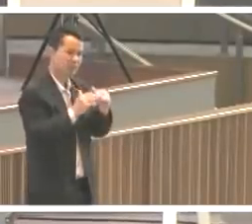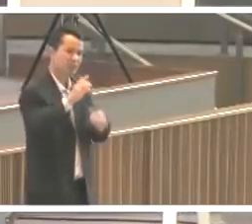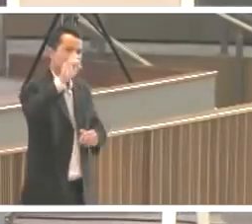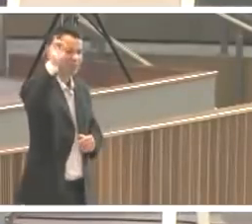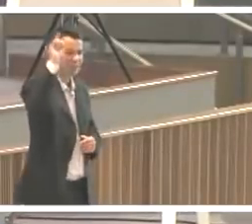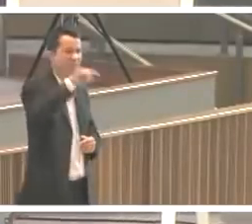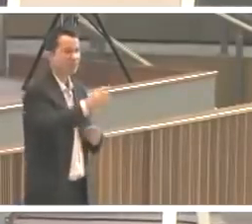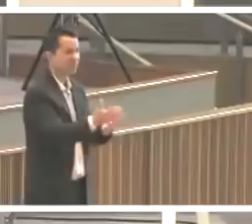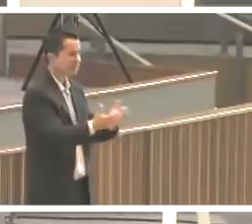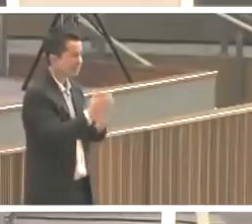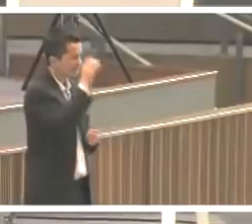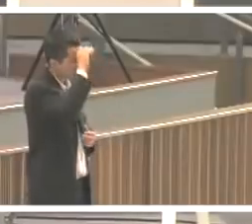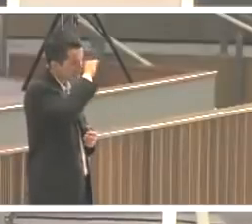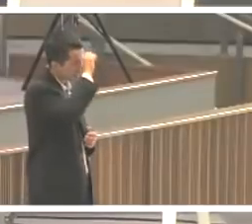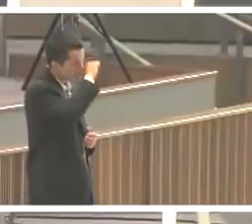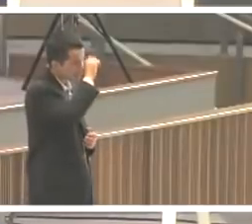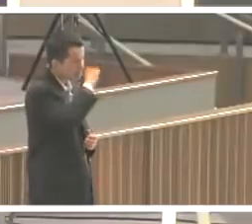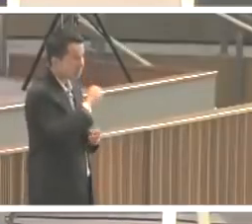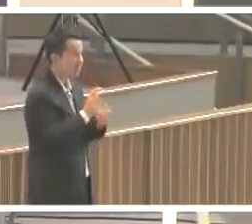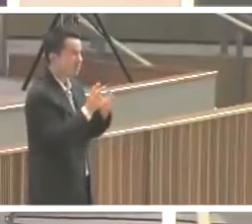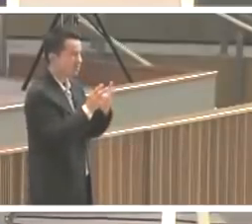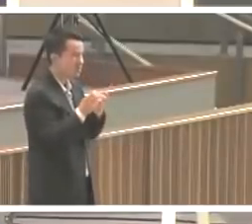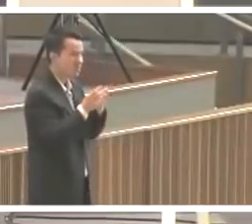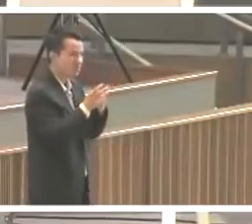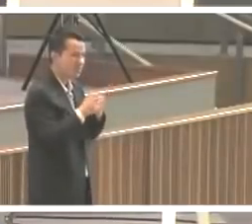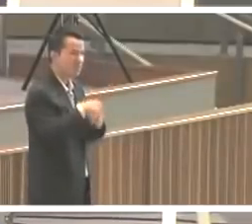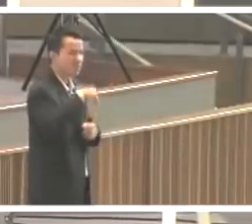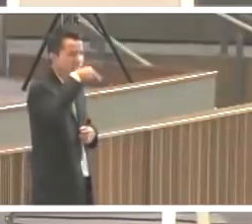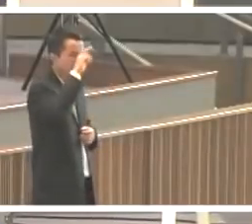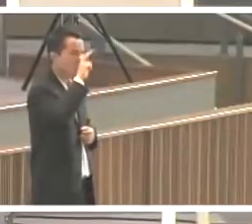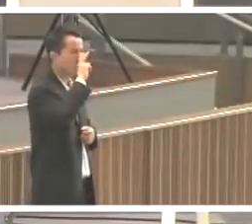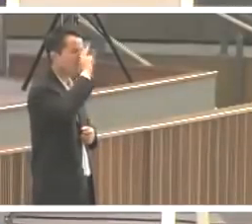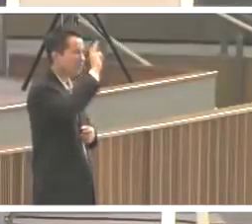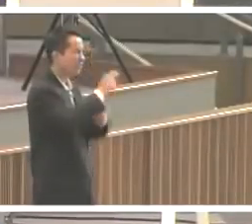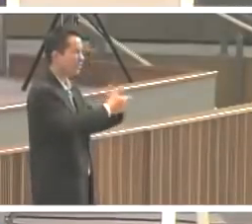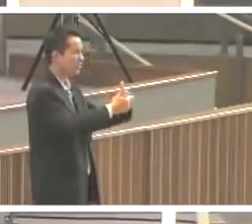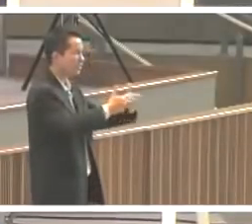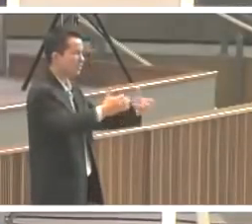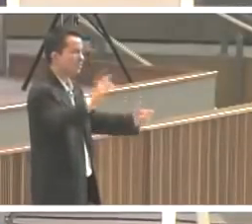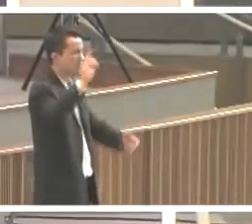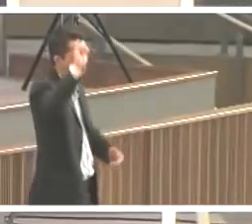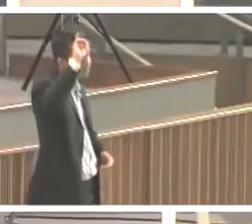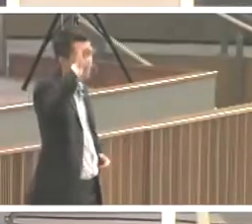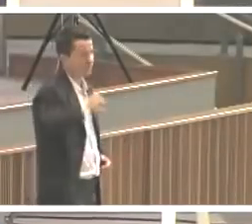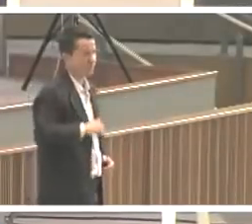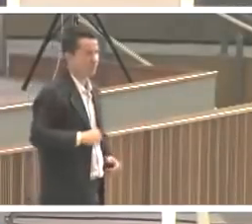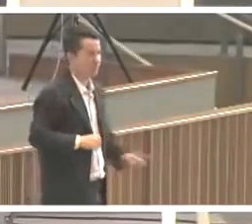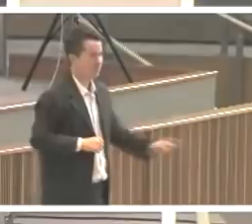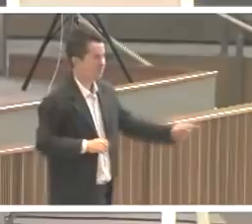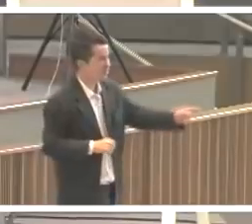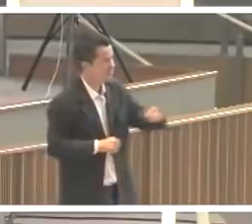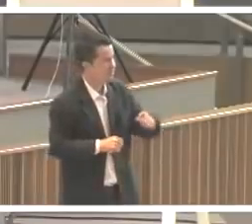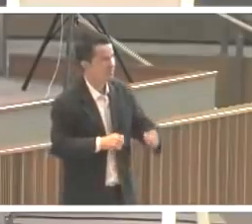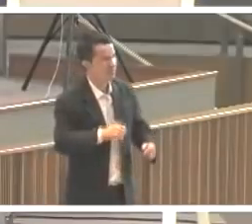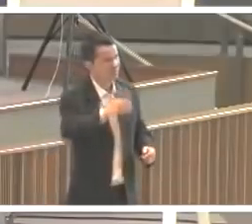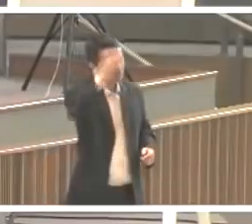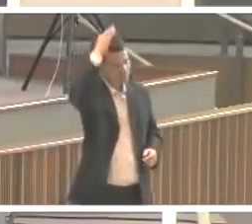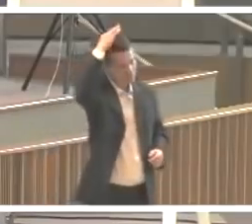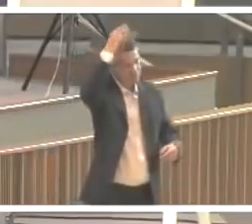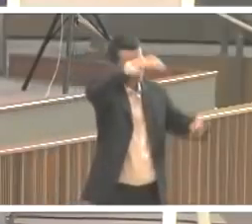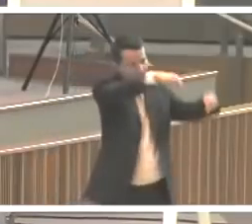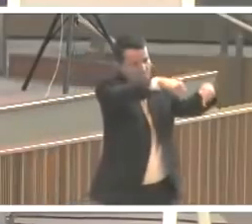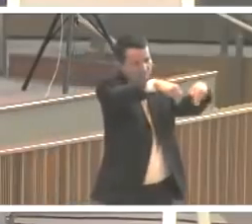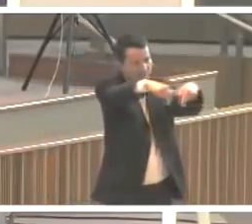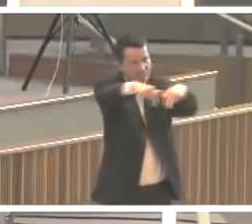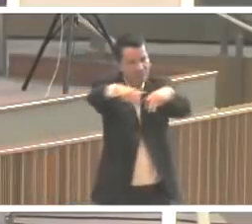decidir, eu quero aprender a perseverar na tua vontade. Então, se o Espírito Santo está falando com você, vem para cá, quero orar com